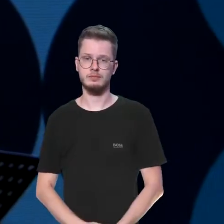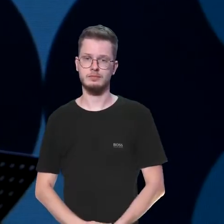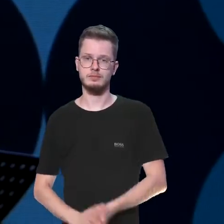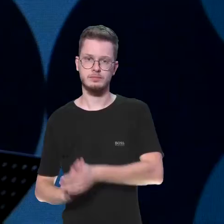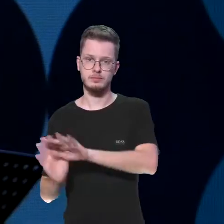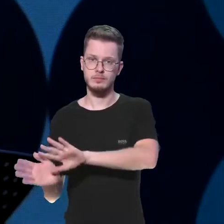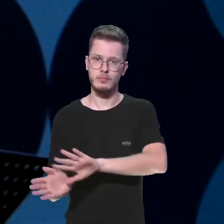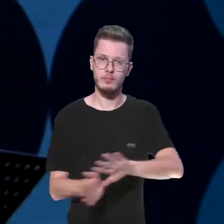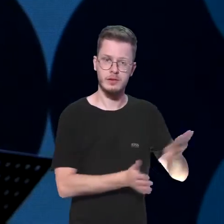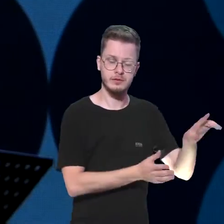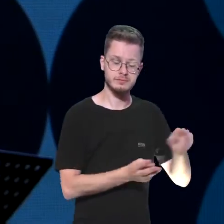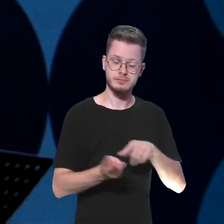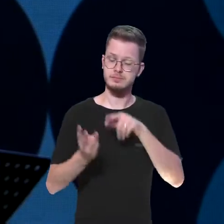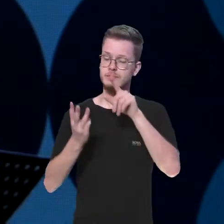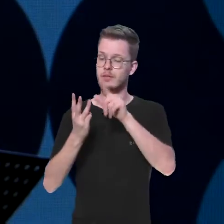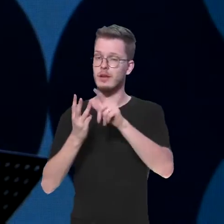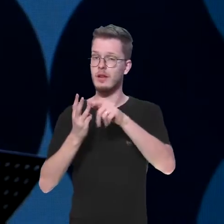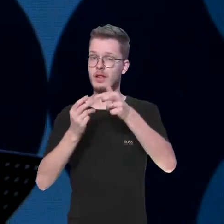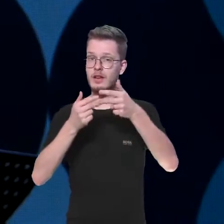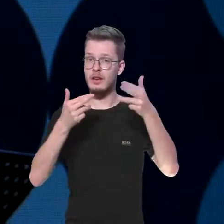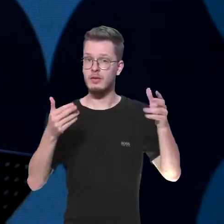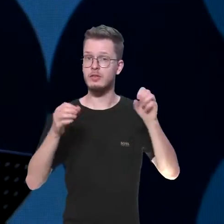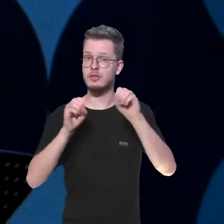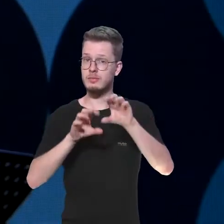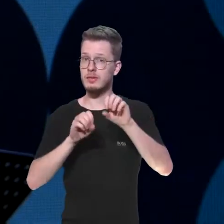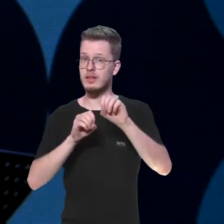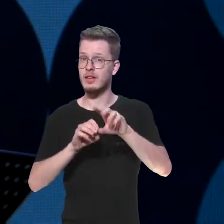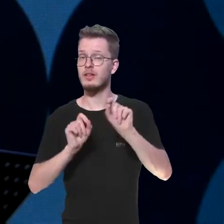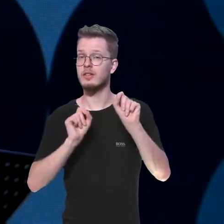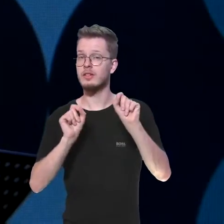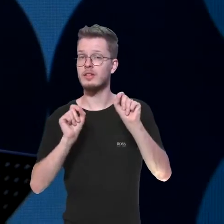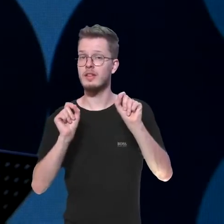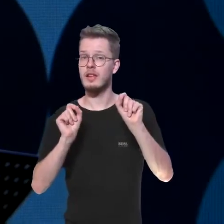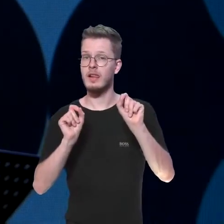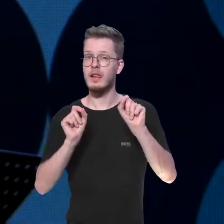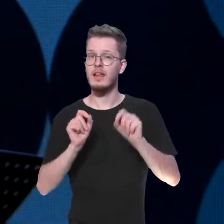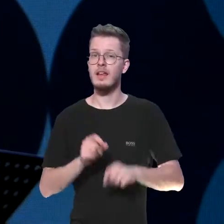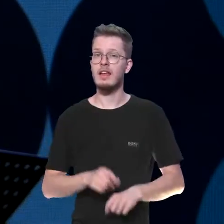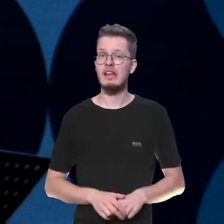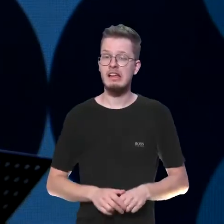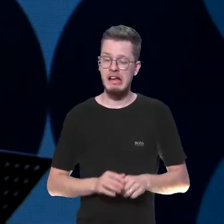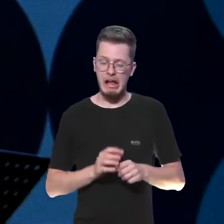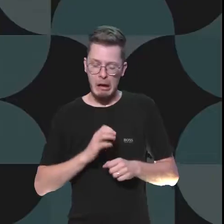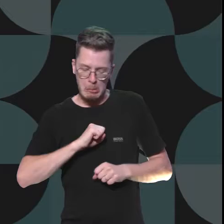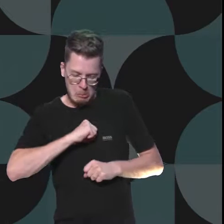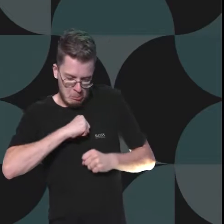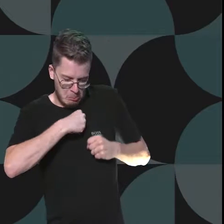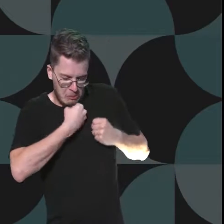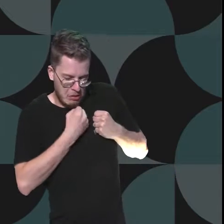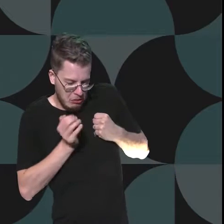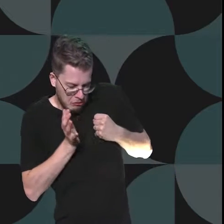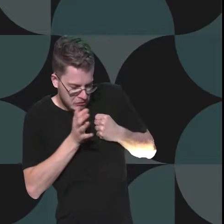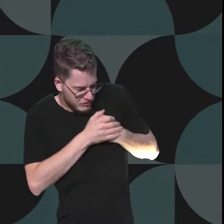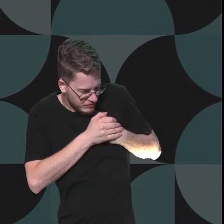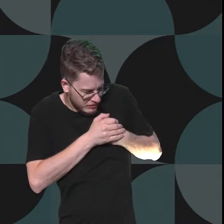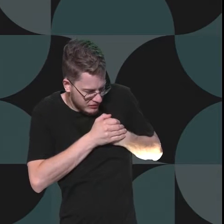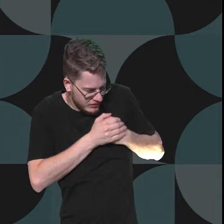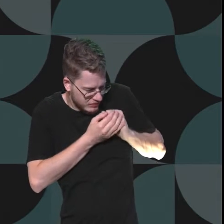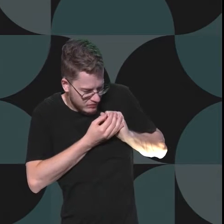religiosidade. Isso vem com confissão. Versículo 23, portanto, se você estiver trazendo a